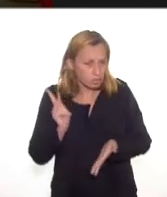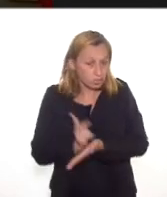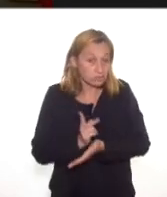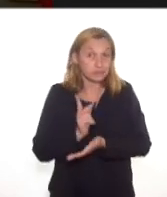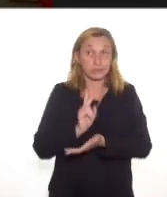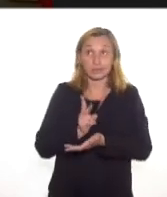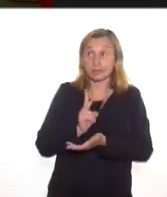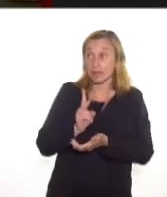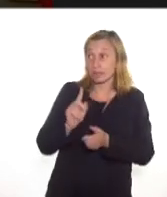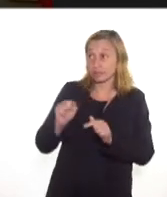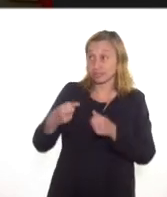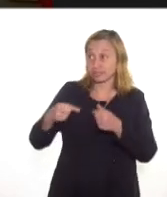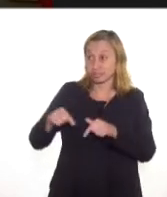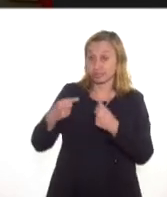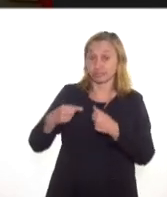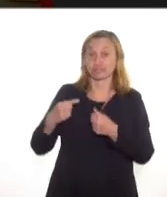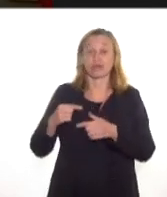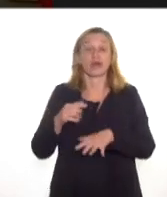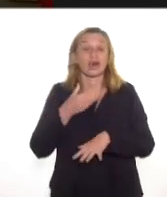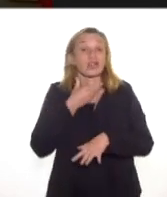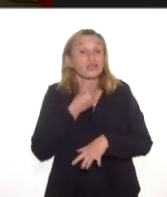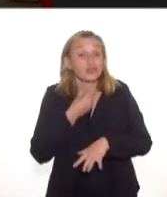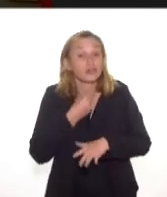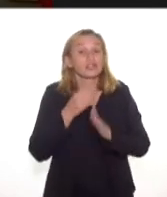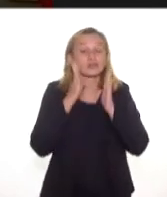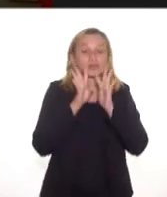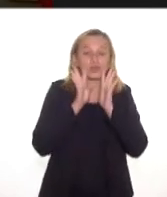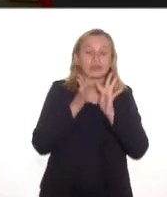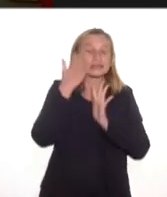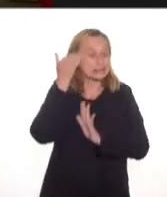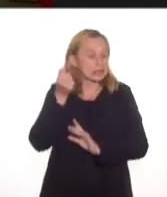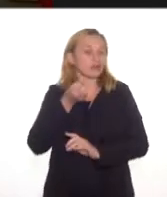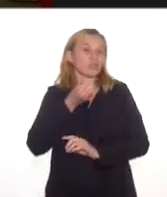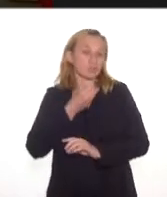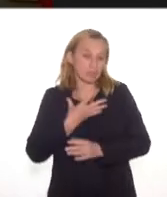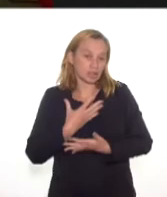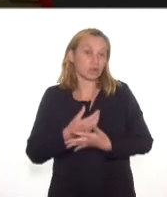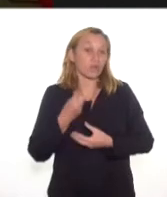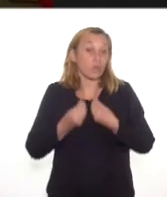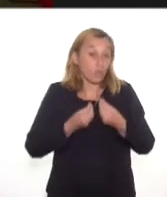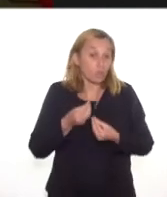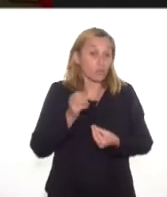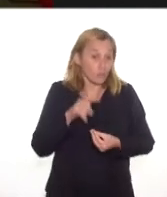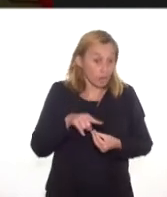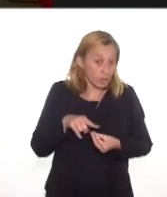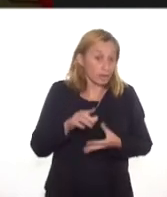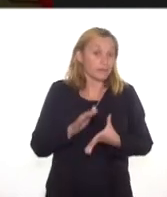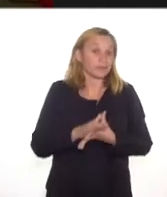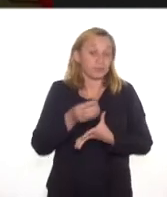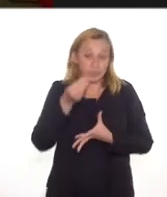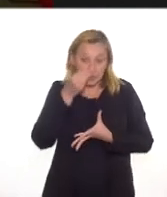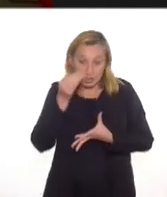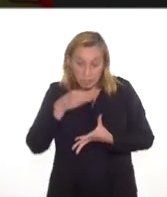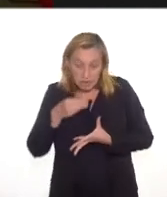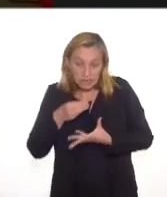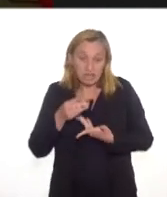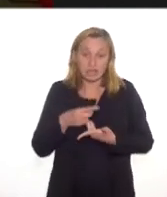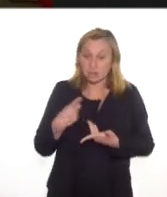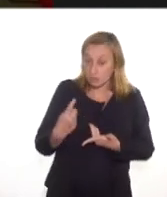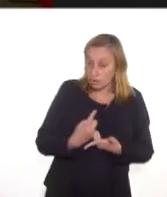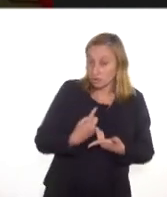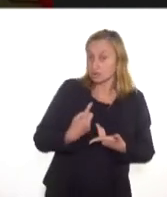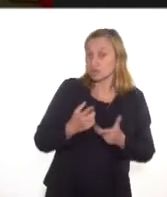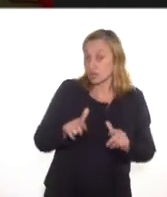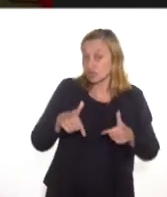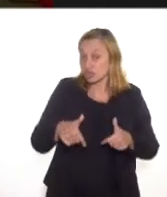alvo das fake news, eu sei muito bem o quanto que isso tenta aí deslegitimar e desqualificar a nossa